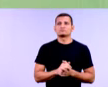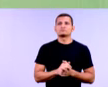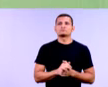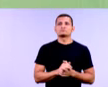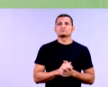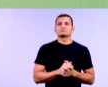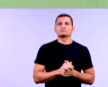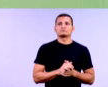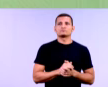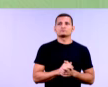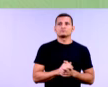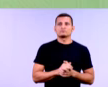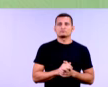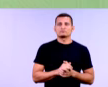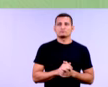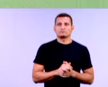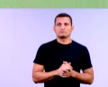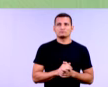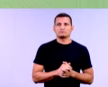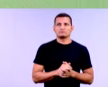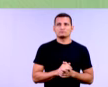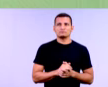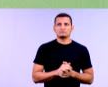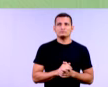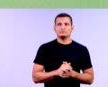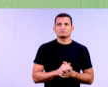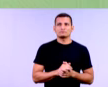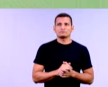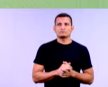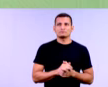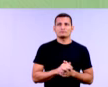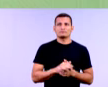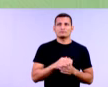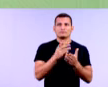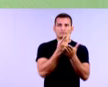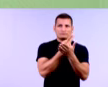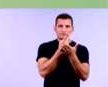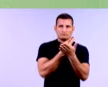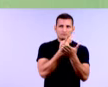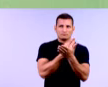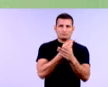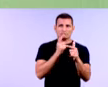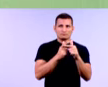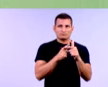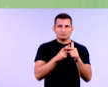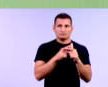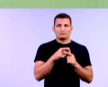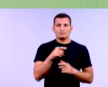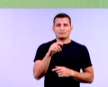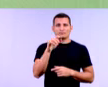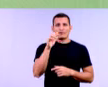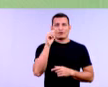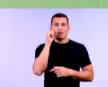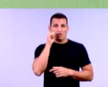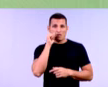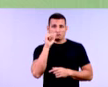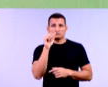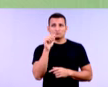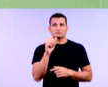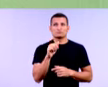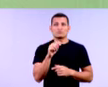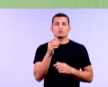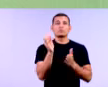em. E aqui no caso... Está incorreto. Está incorreto porque aqui é feminino e eu não coloquei a